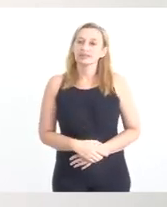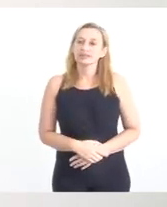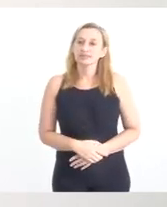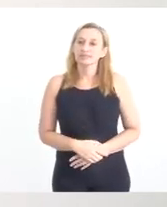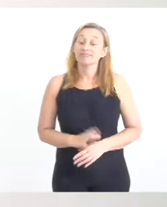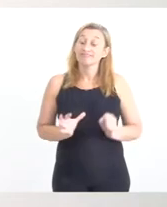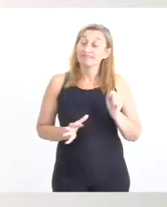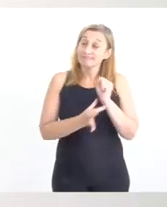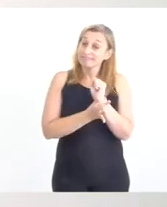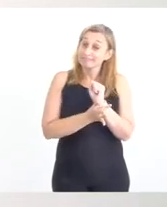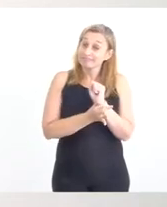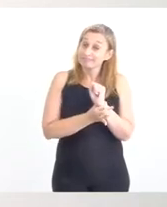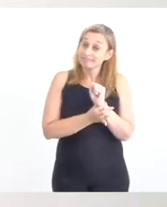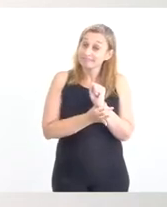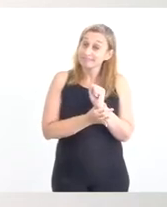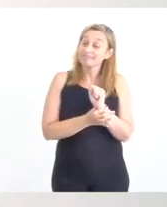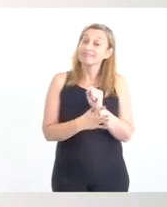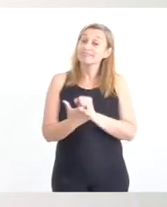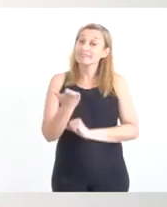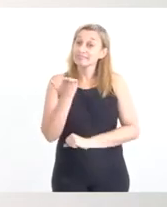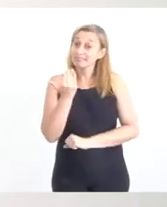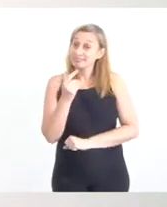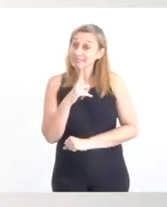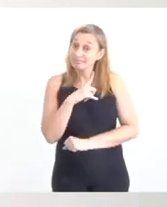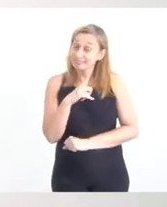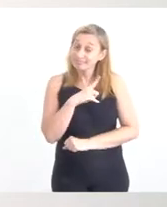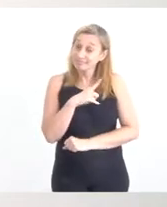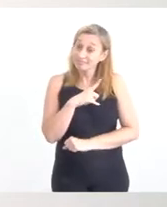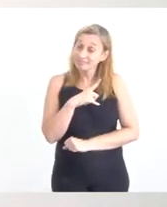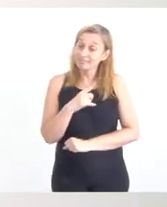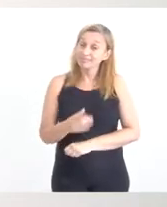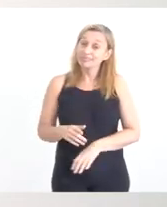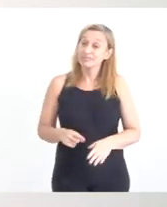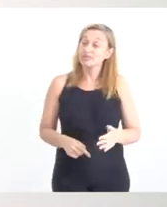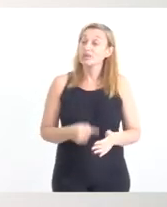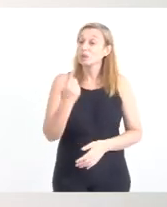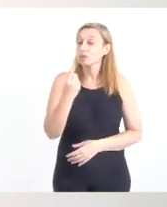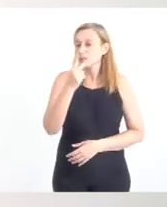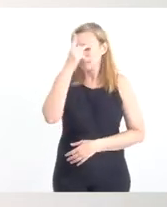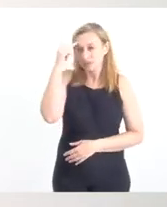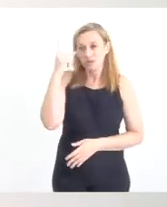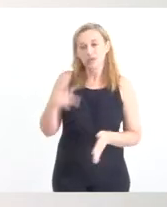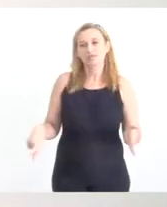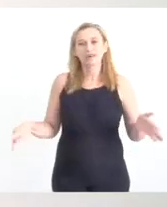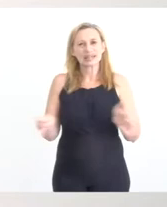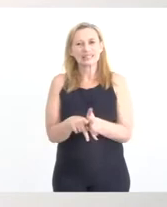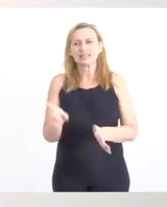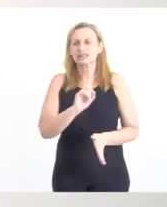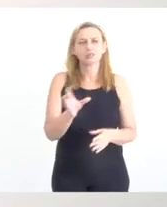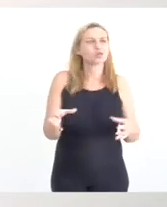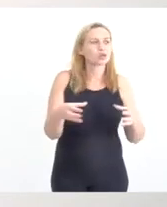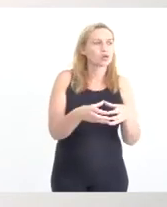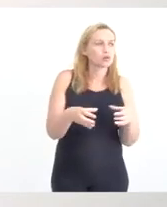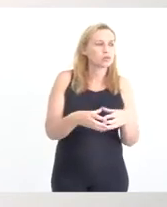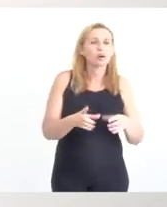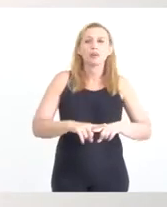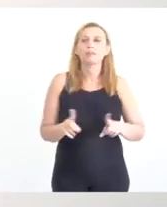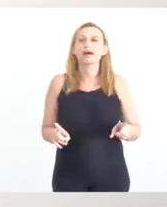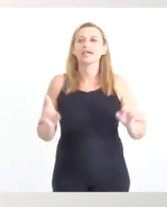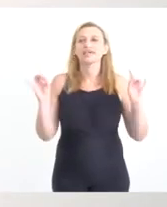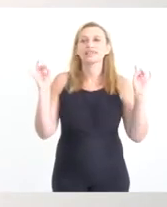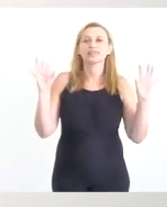em segurança alimentar e uma das pessoas que faz parte não só da comissão